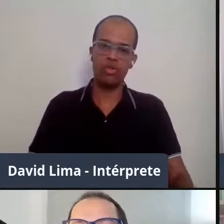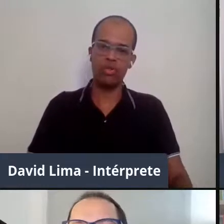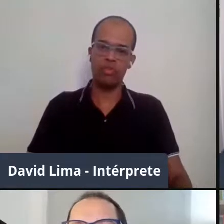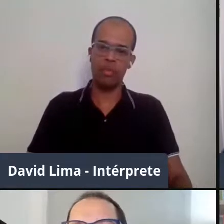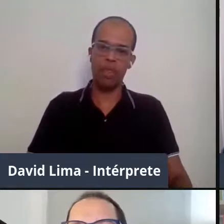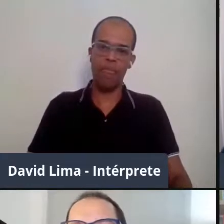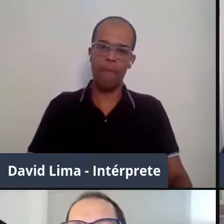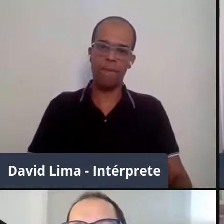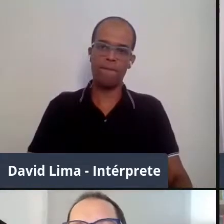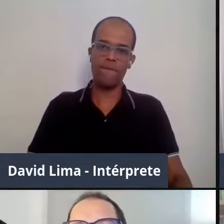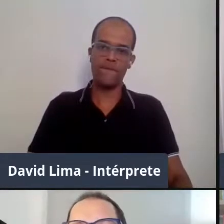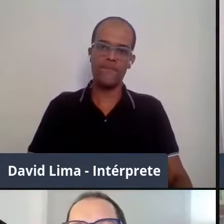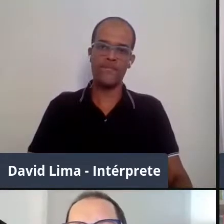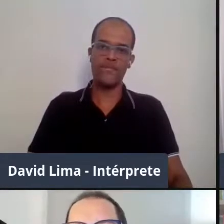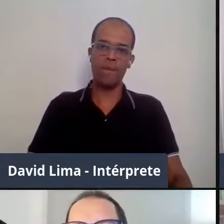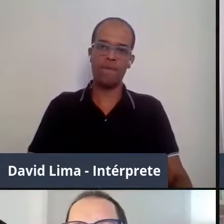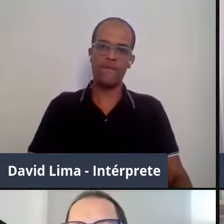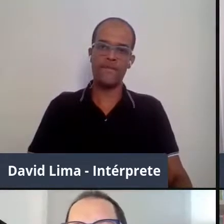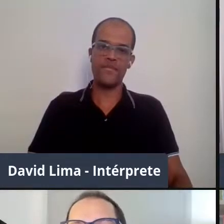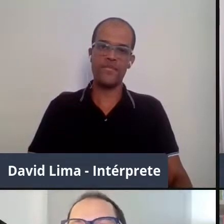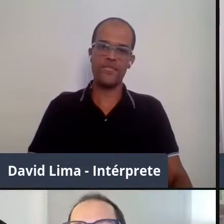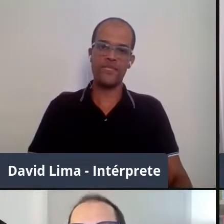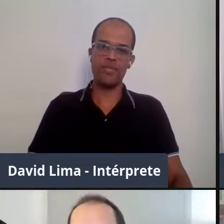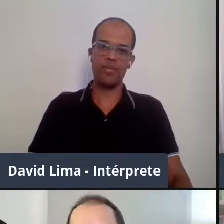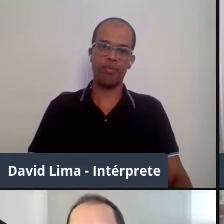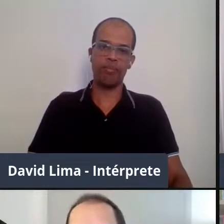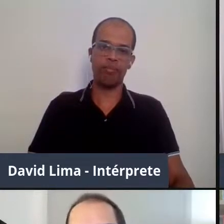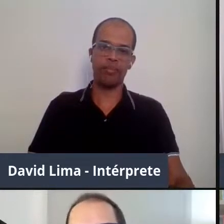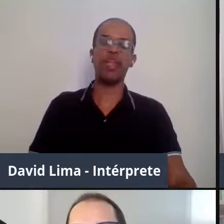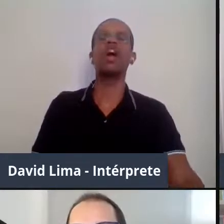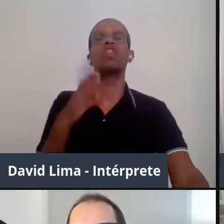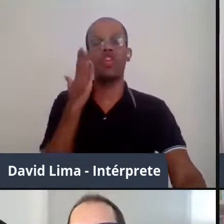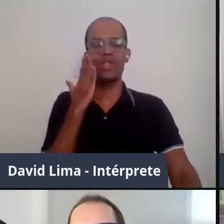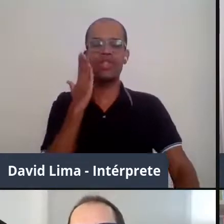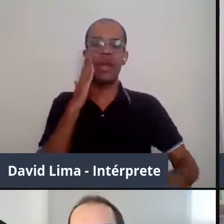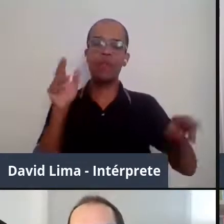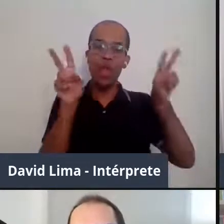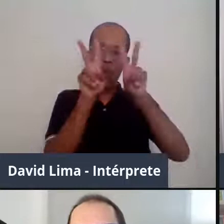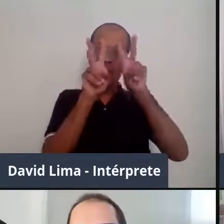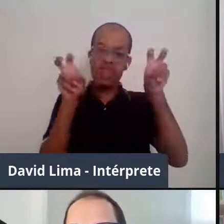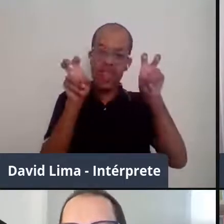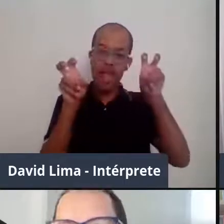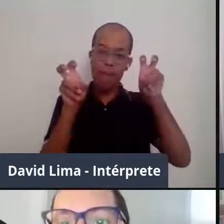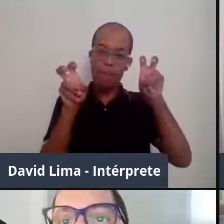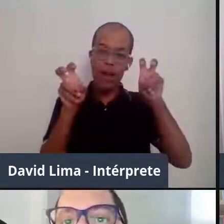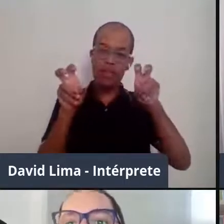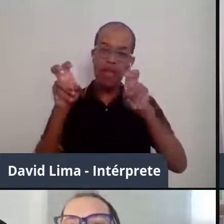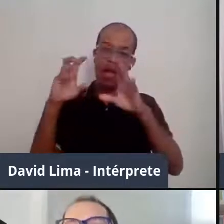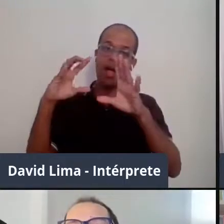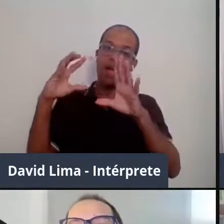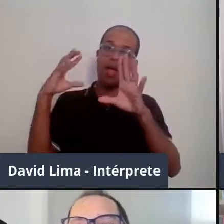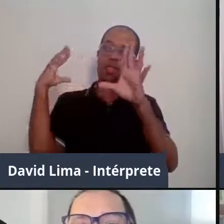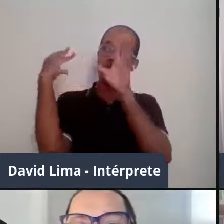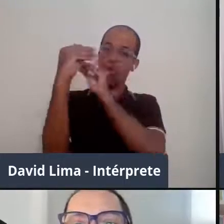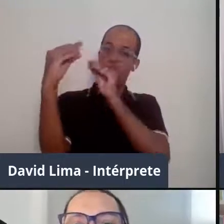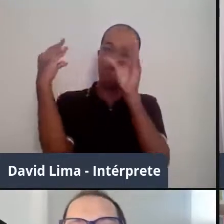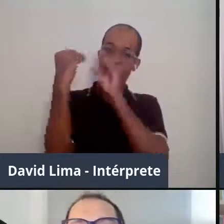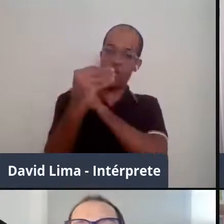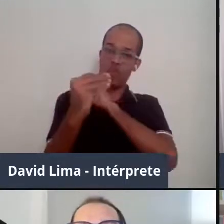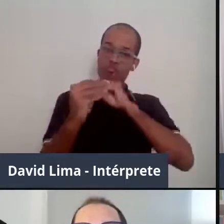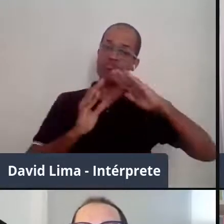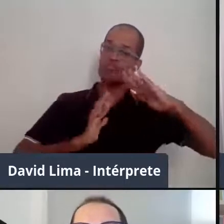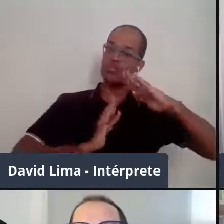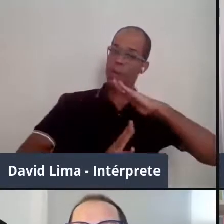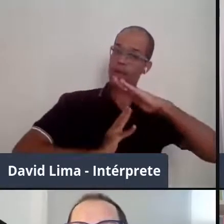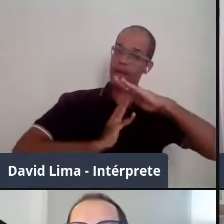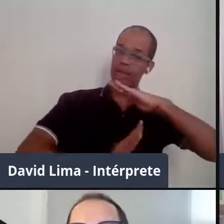pela simples razão que esse tema da imigração e do refúgio E ao mesmo tempo o